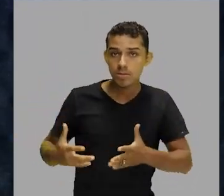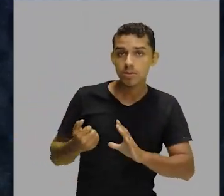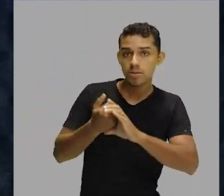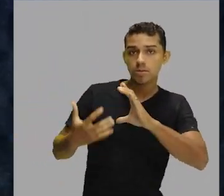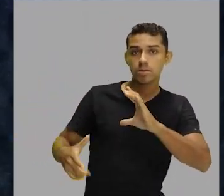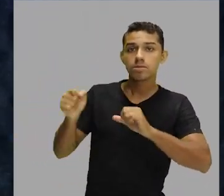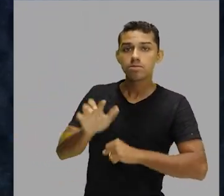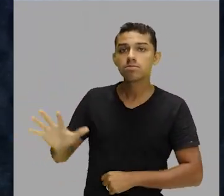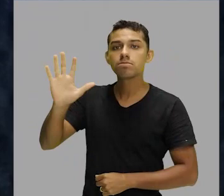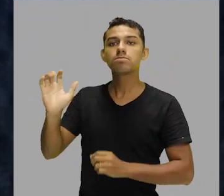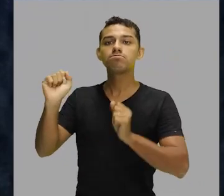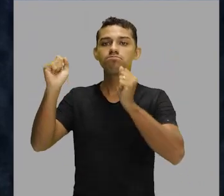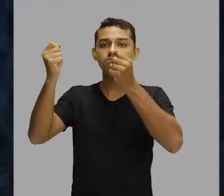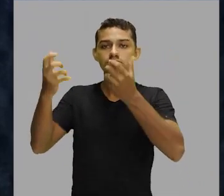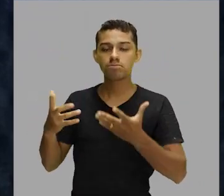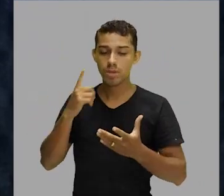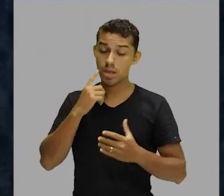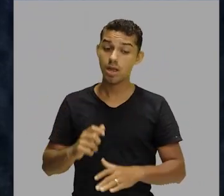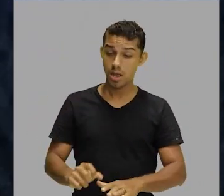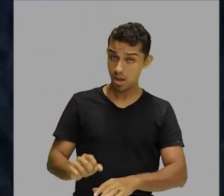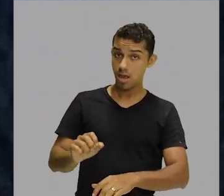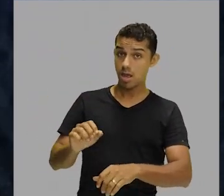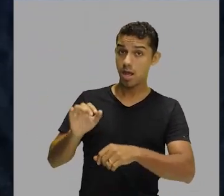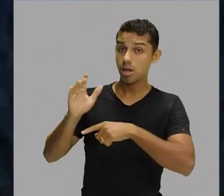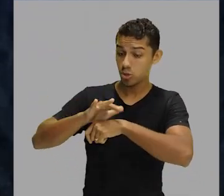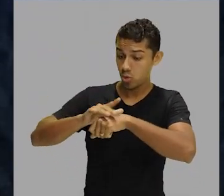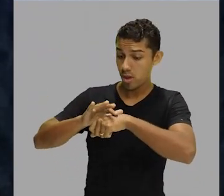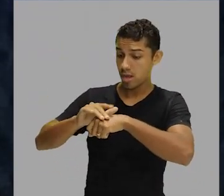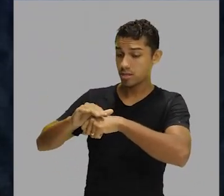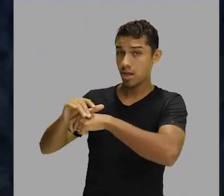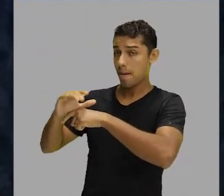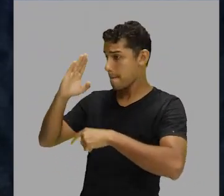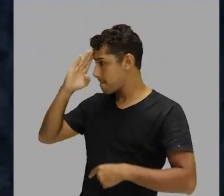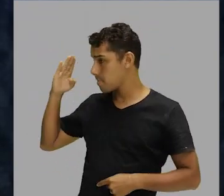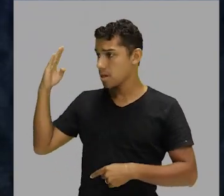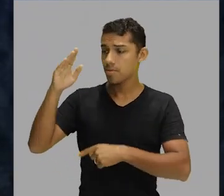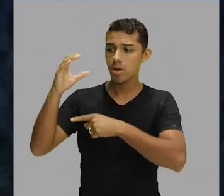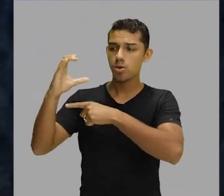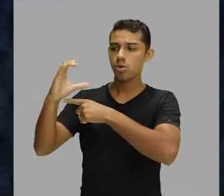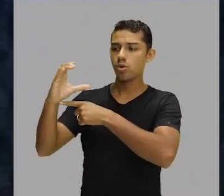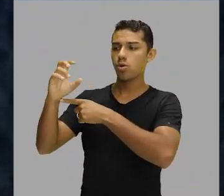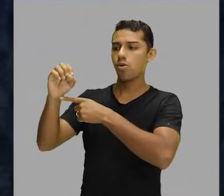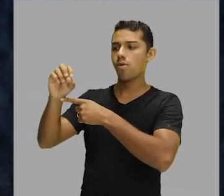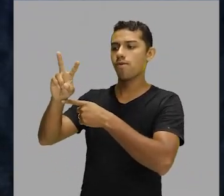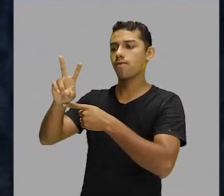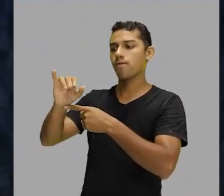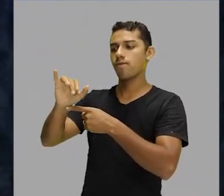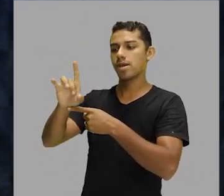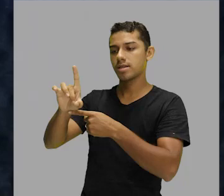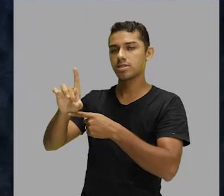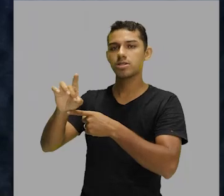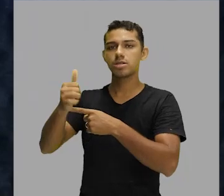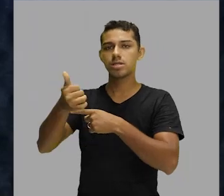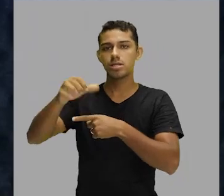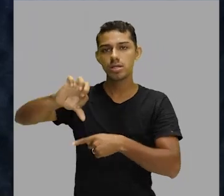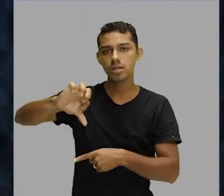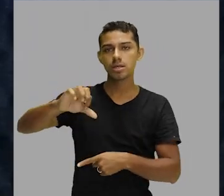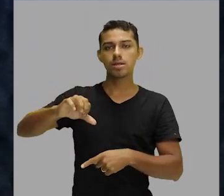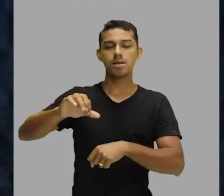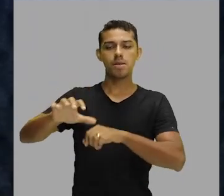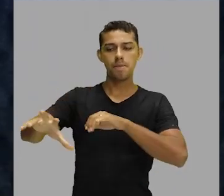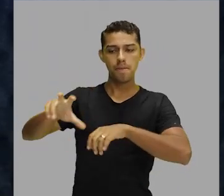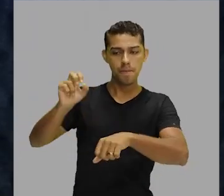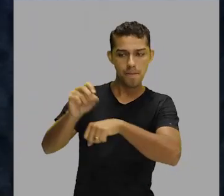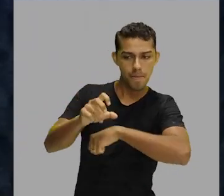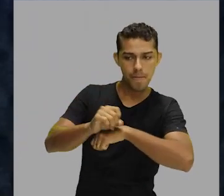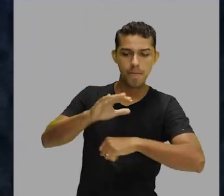que a doença COVID-19 é uma das principais doenças mais atuais que estão afetando a humanidade, que nós